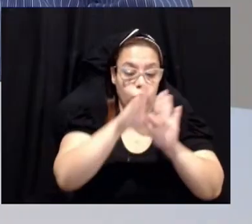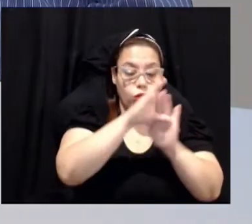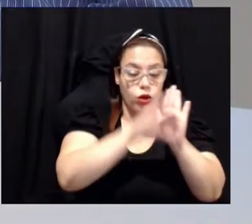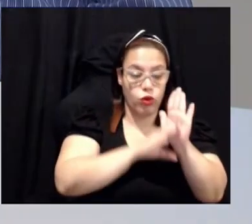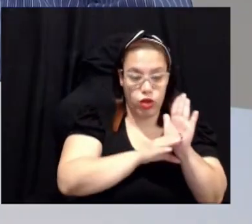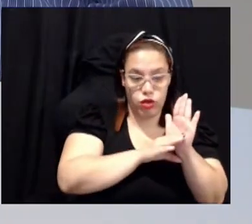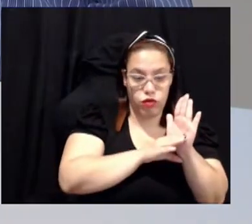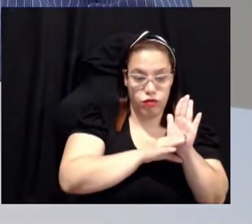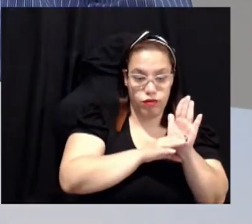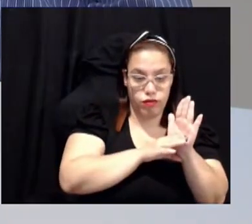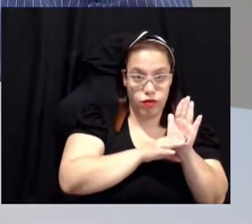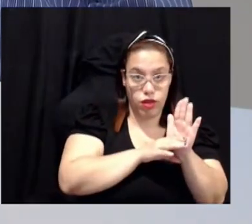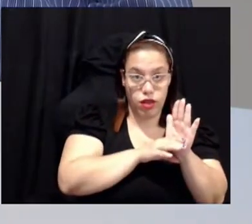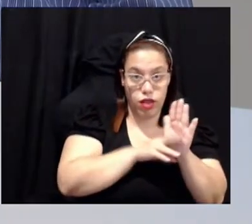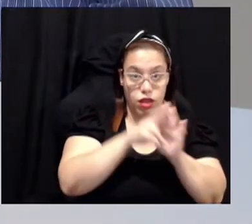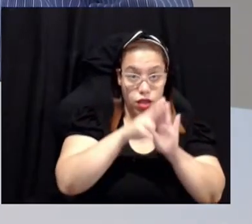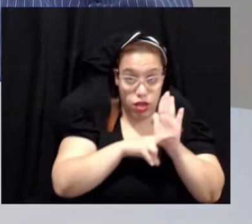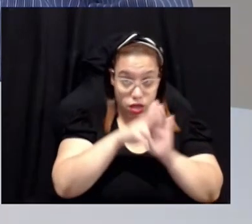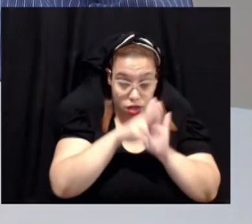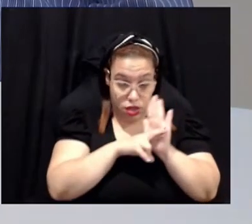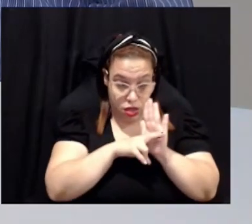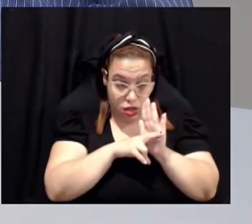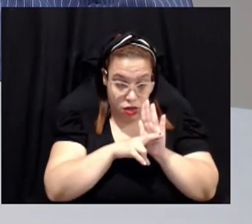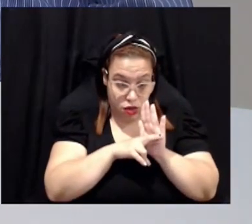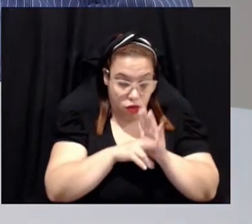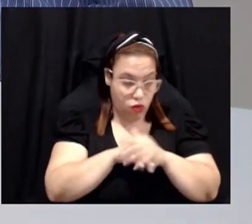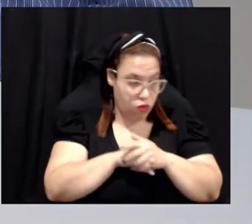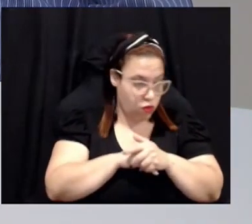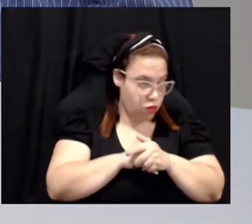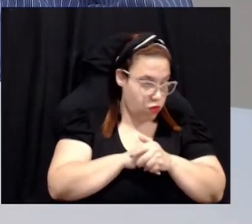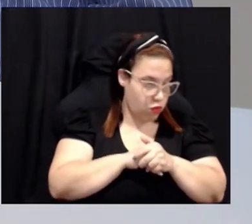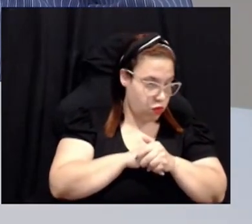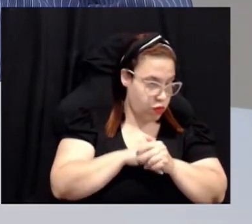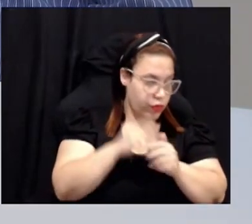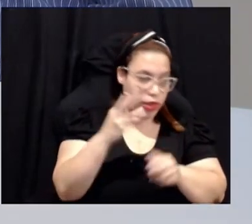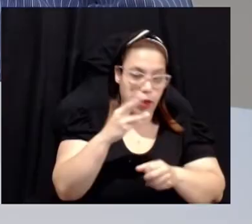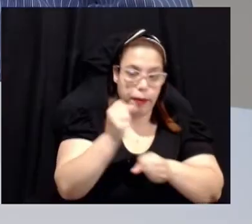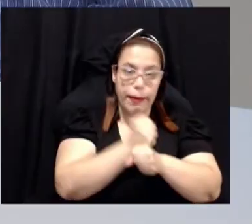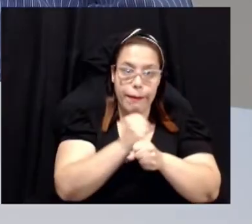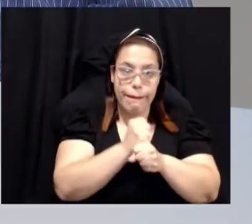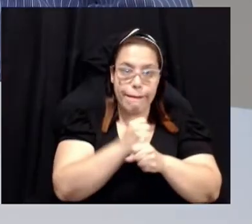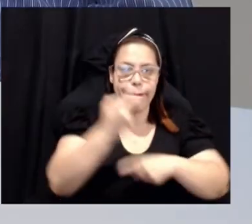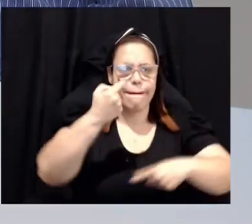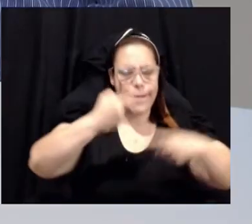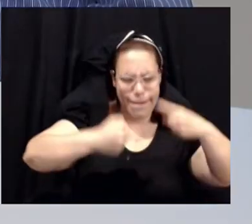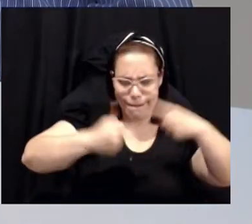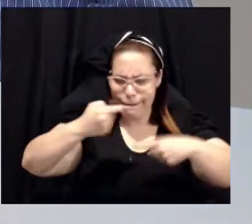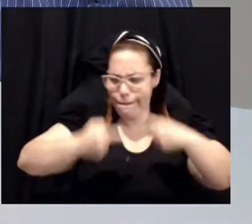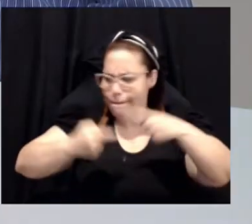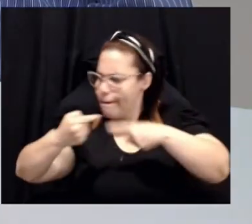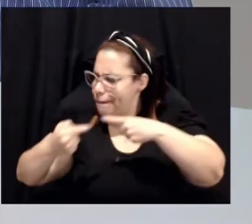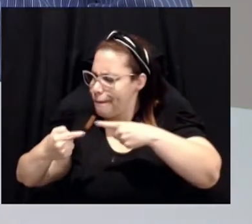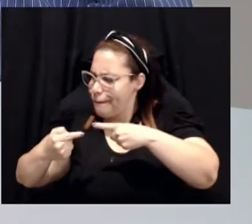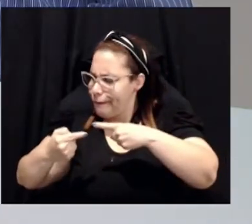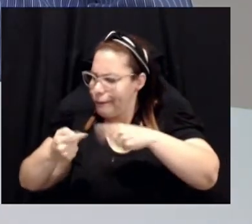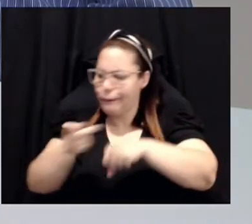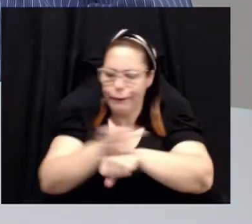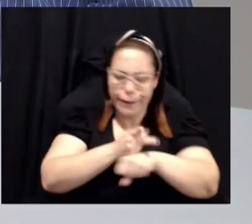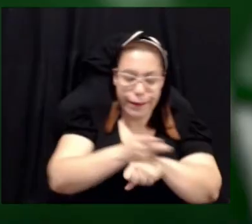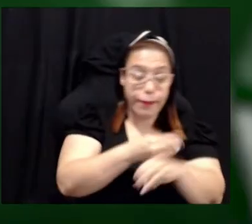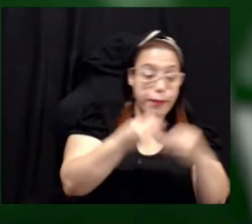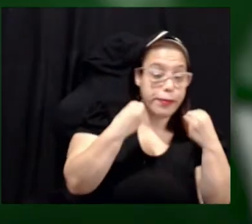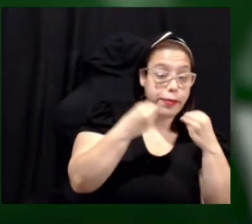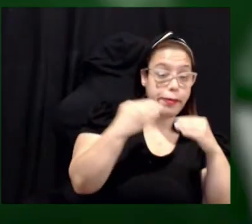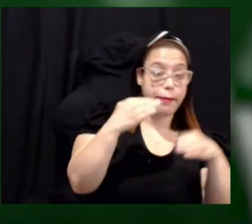revisão das diretrizes curriculares, nós estamos há mais de 3 anos discutindo, debatendo, procurando formas de construir um